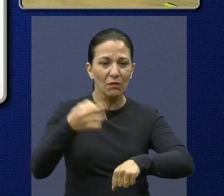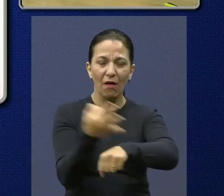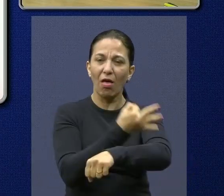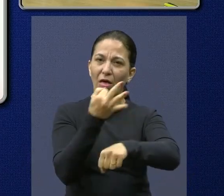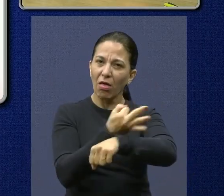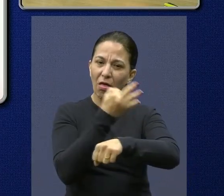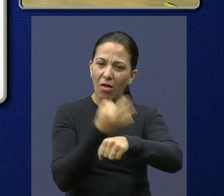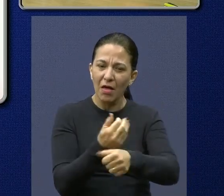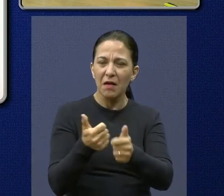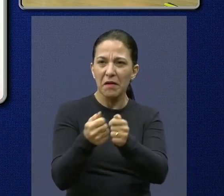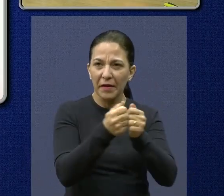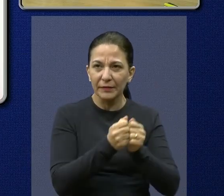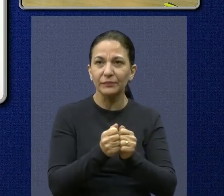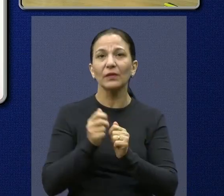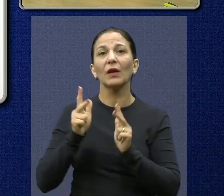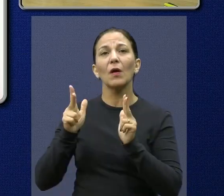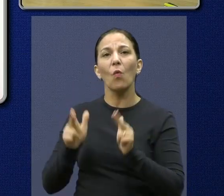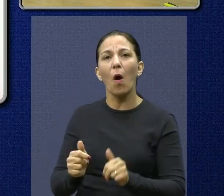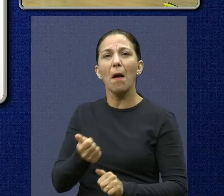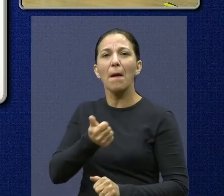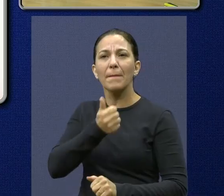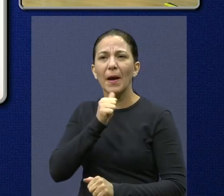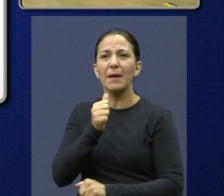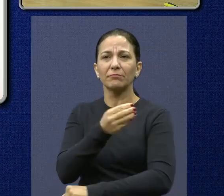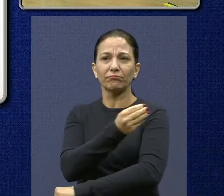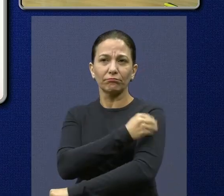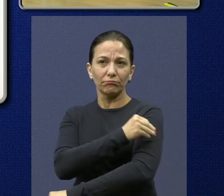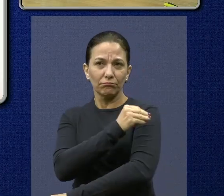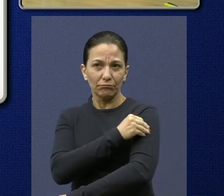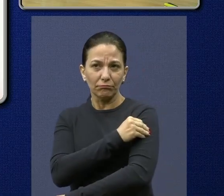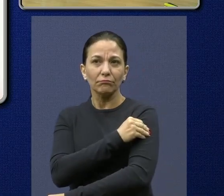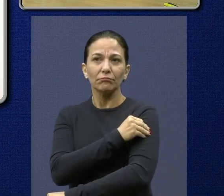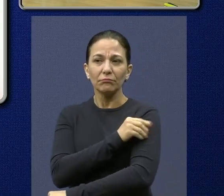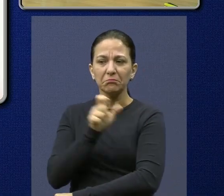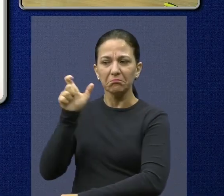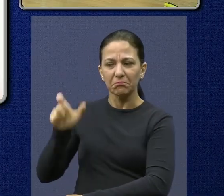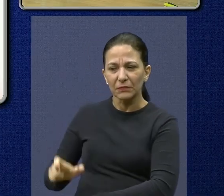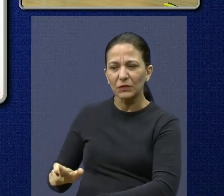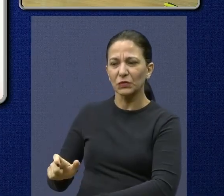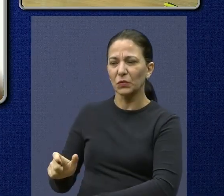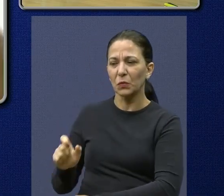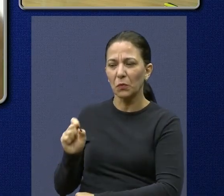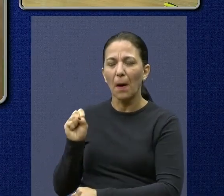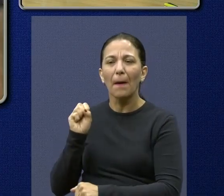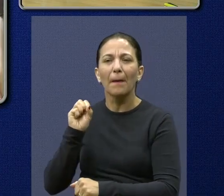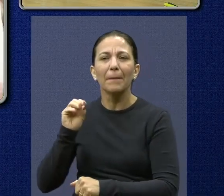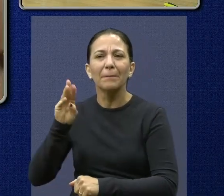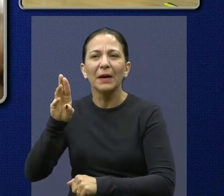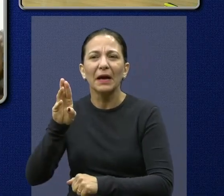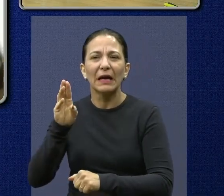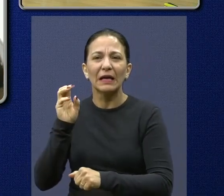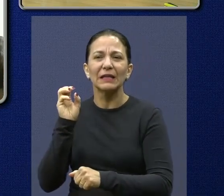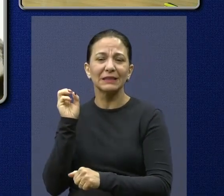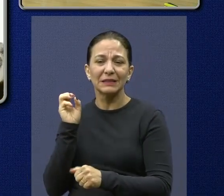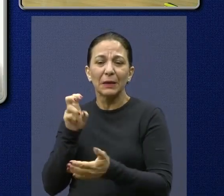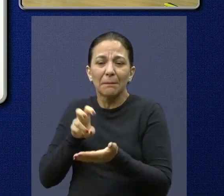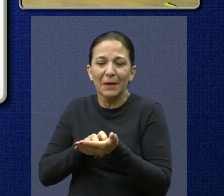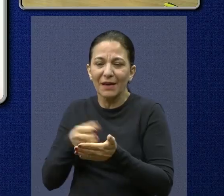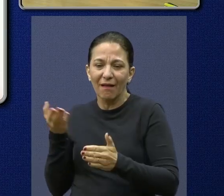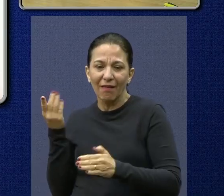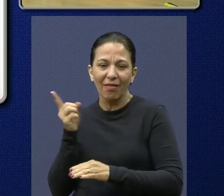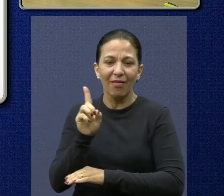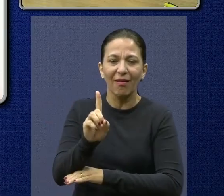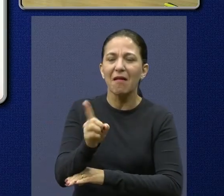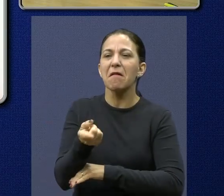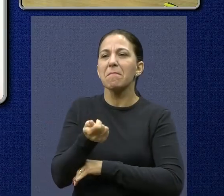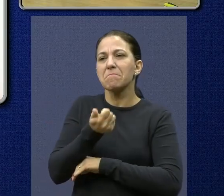né? O seu João é safado, porque quando vê, já de manhãzinha ele está no bar bebendo. Então, ainda existe muita falta, né? E